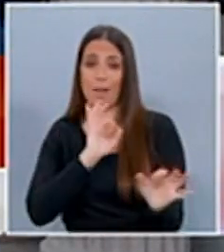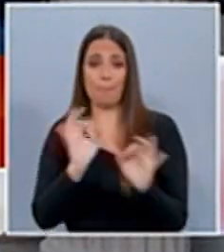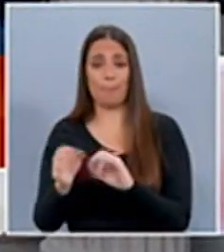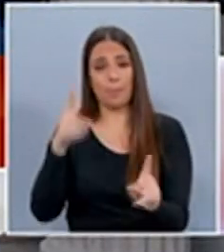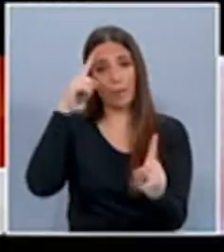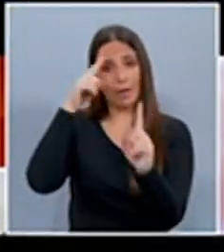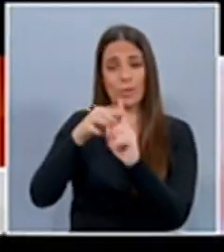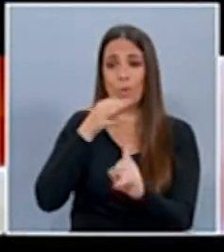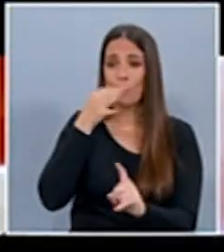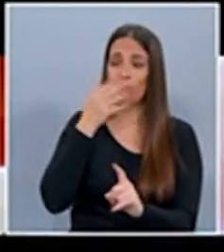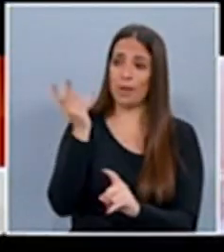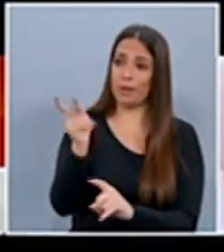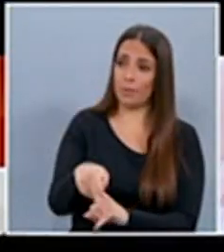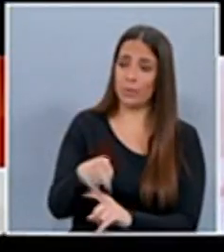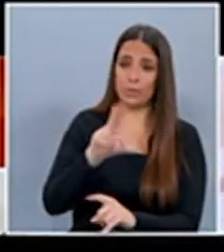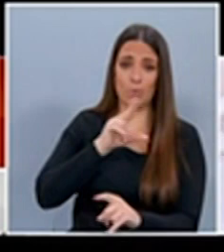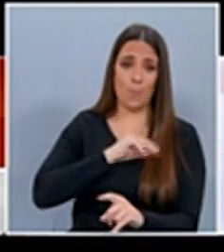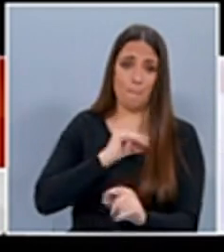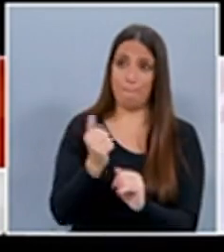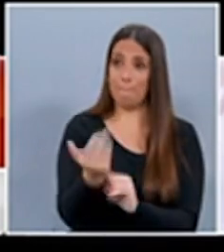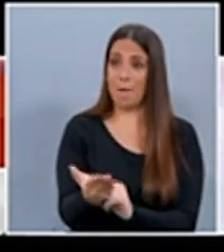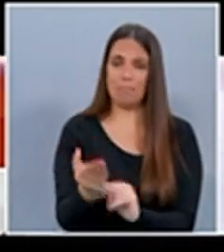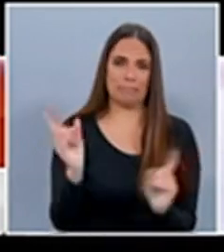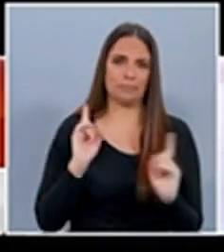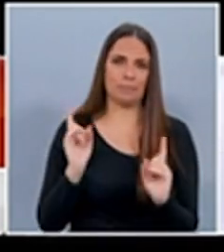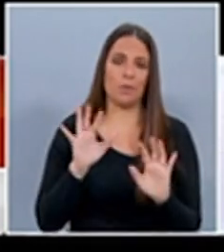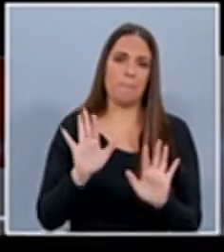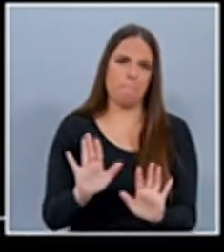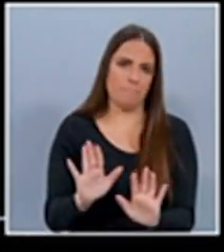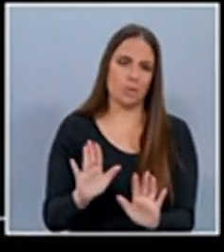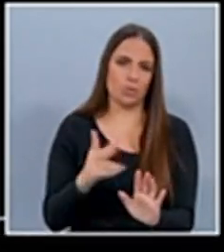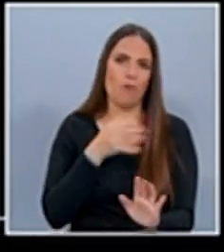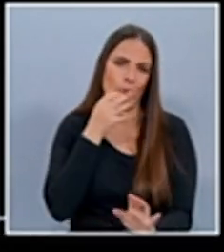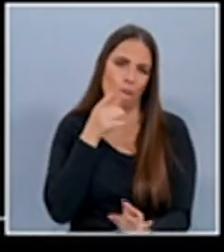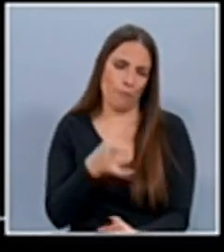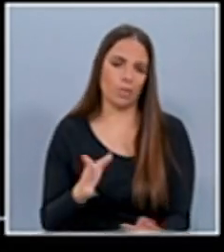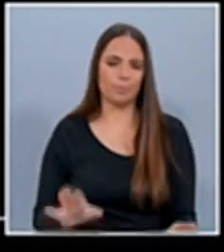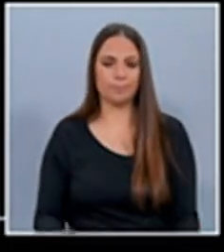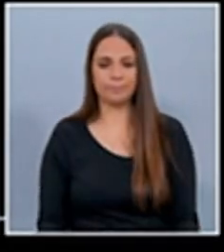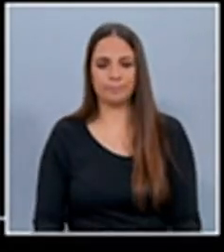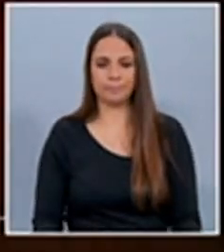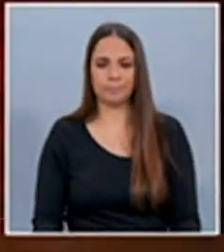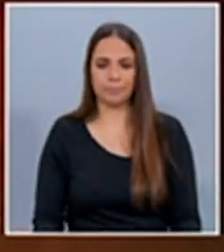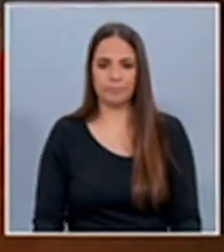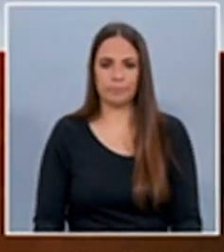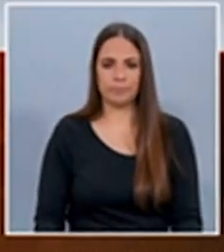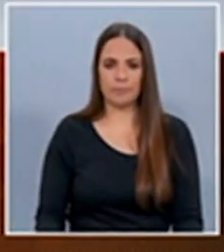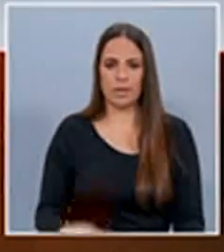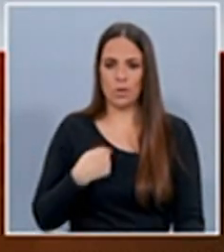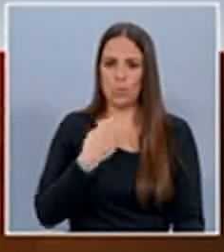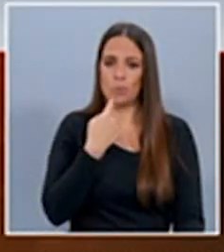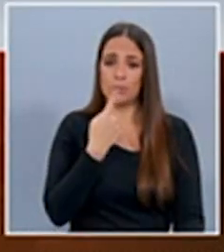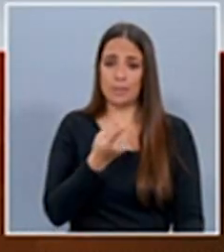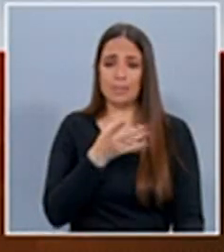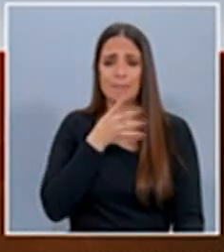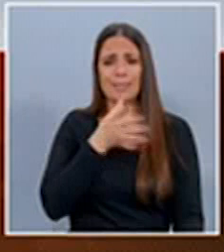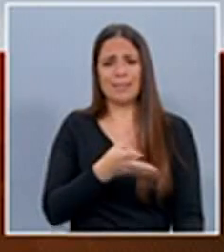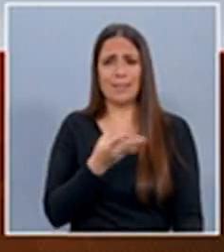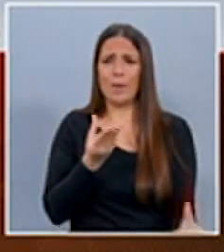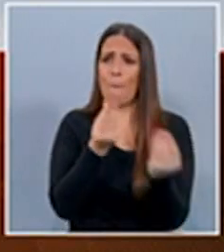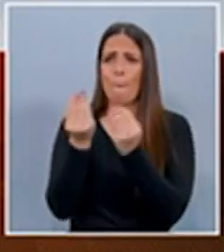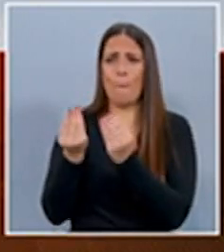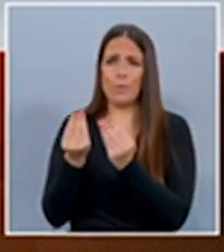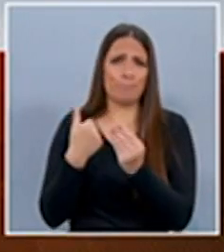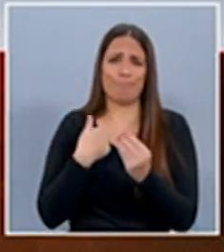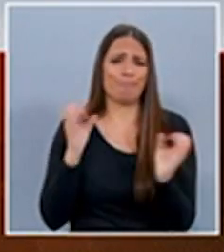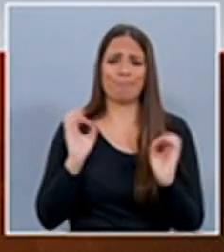para falar sobre o incidente dos Oscars, mas ainda assim quebrou o silêncio. Não tenho muito para dizer sobre o que aconteceu, portanto,